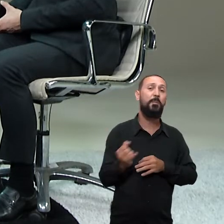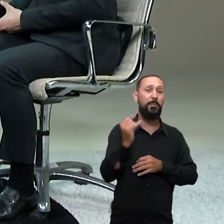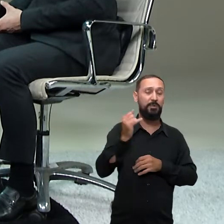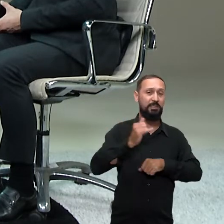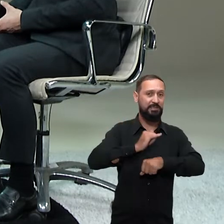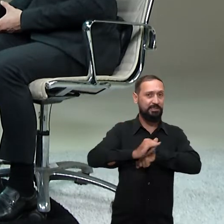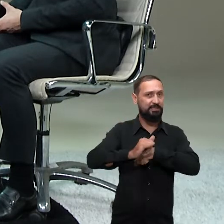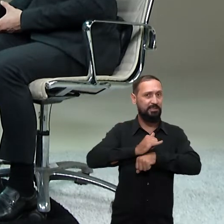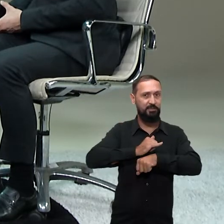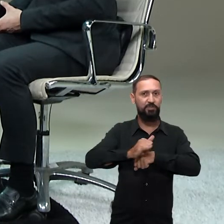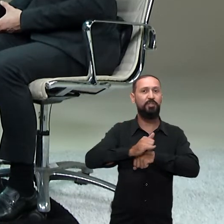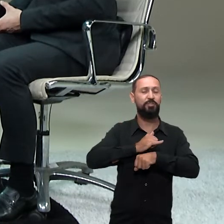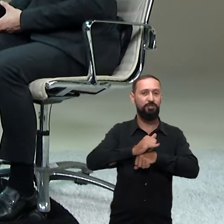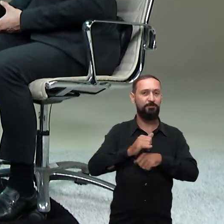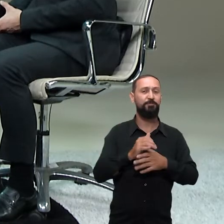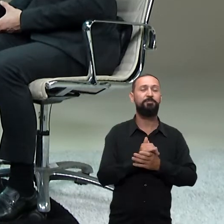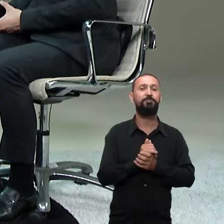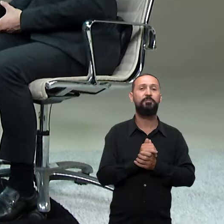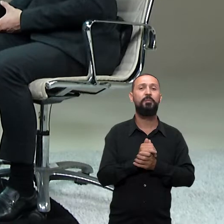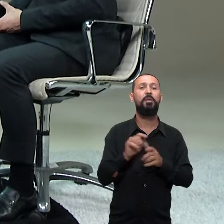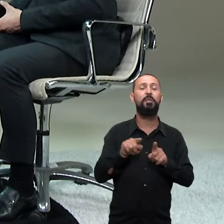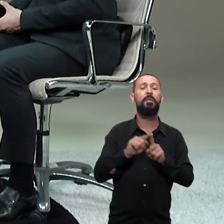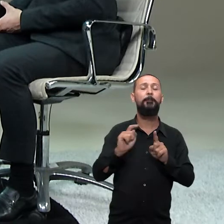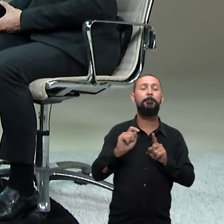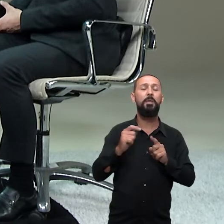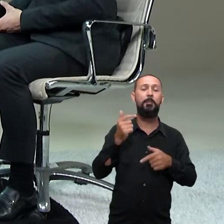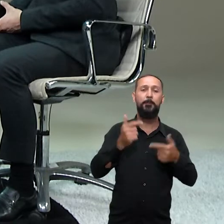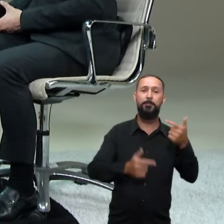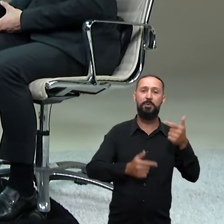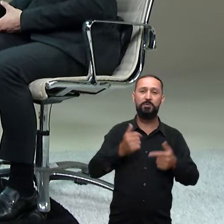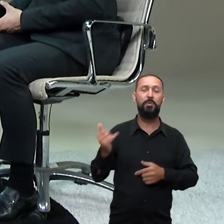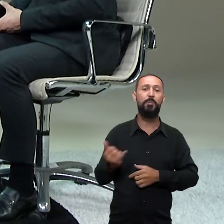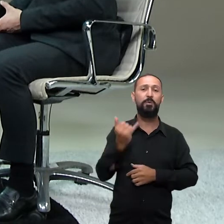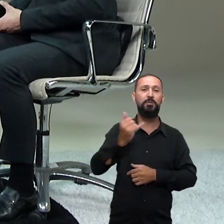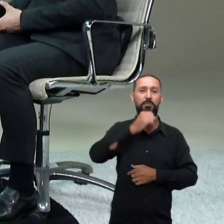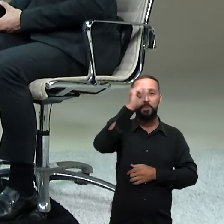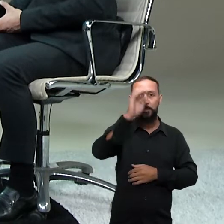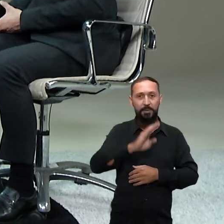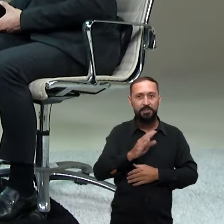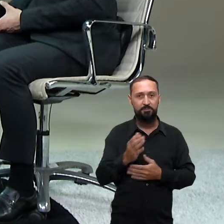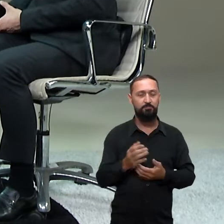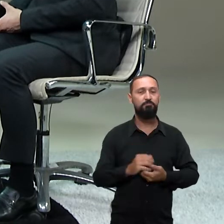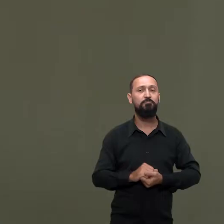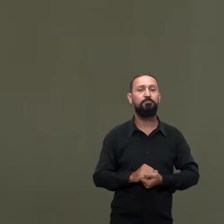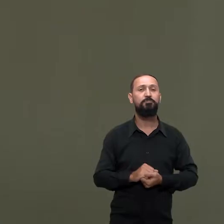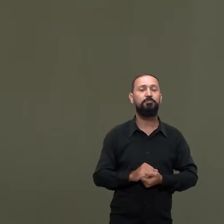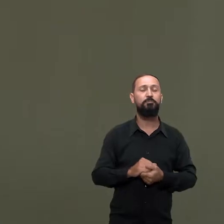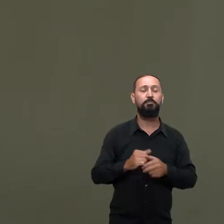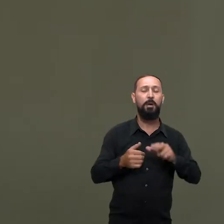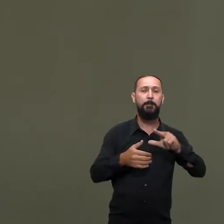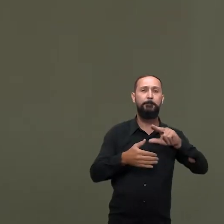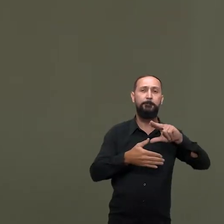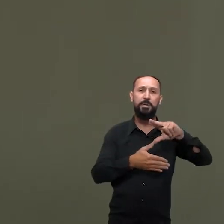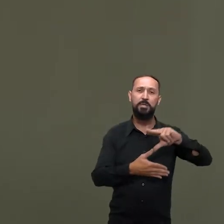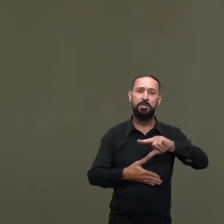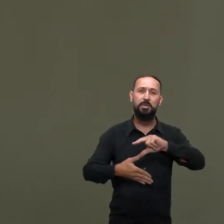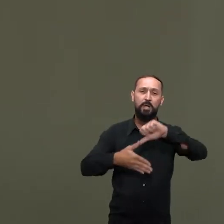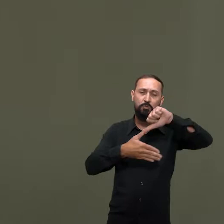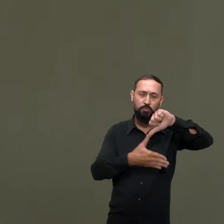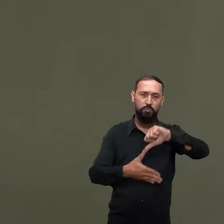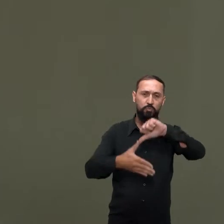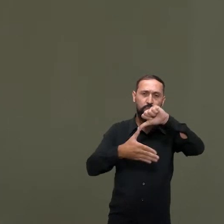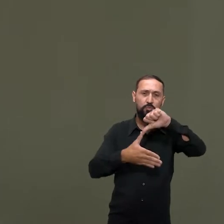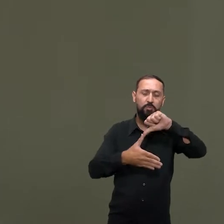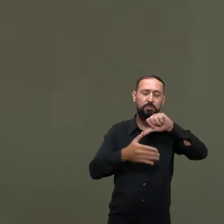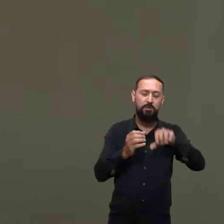uma importância estratégica e geopolítica muito importante para o Brasil e na América do Sul,